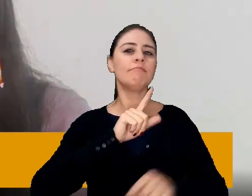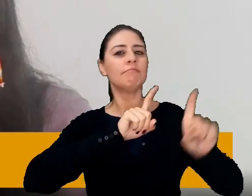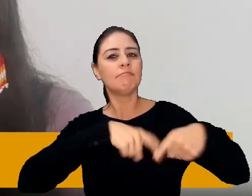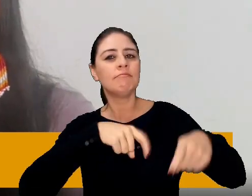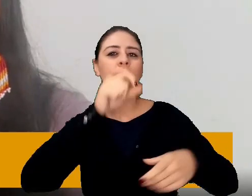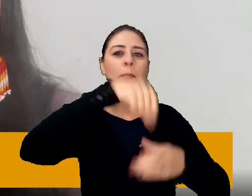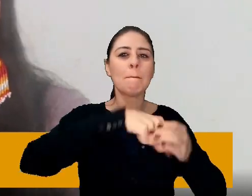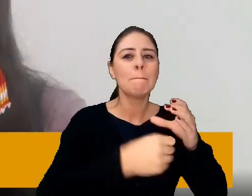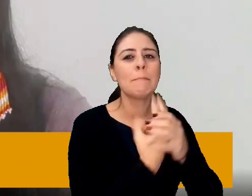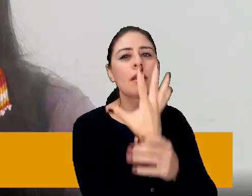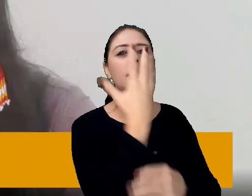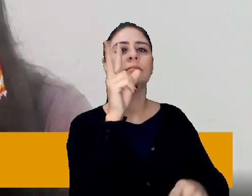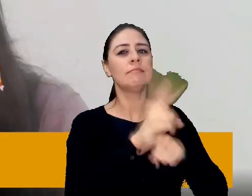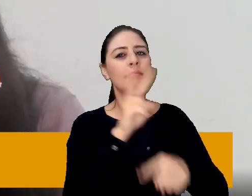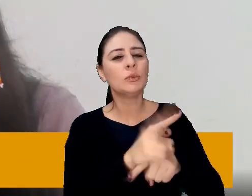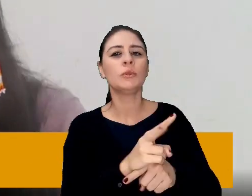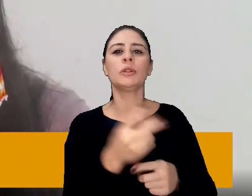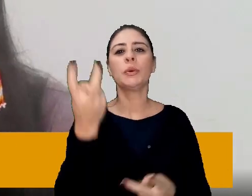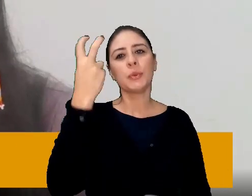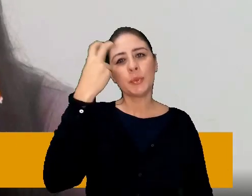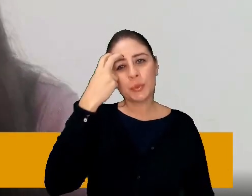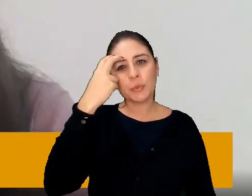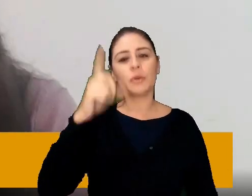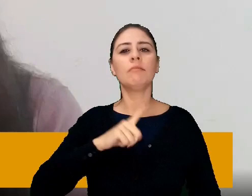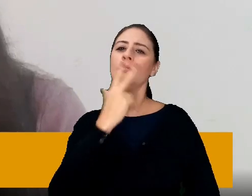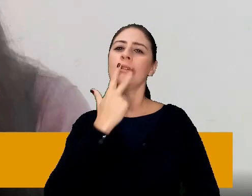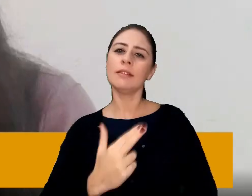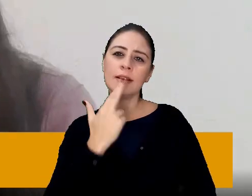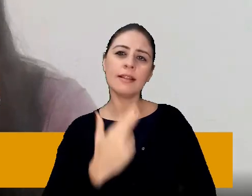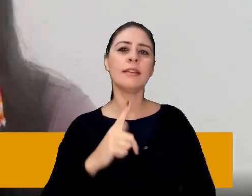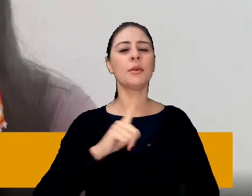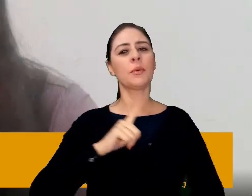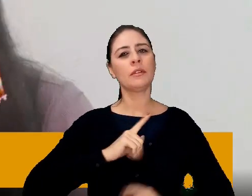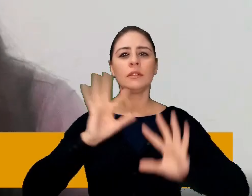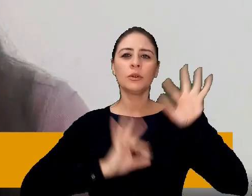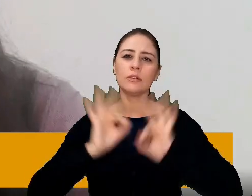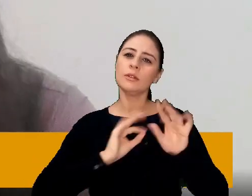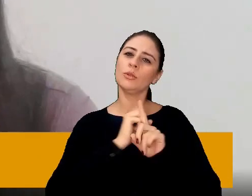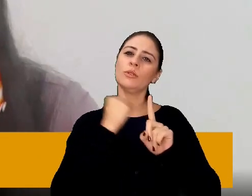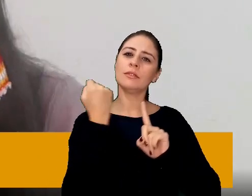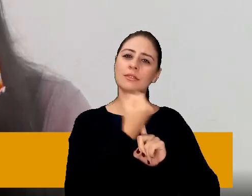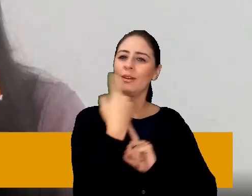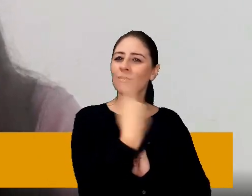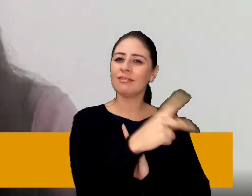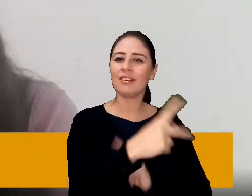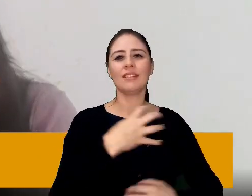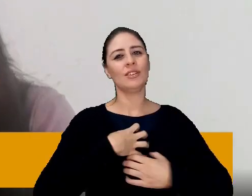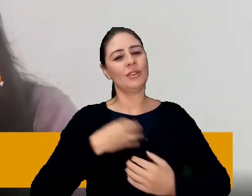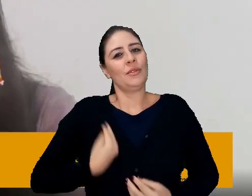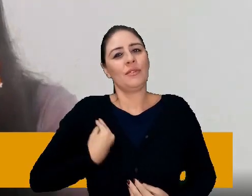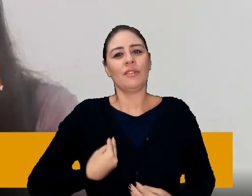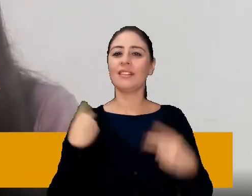eles pratiquem a sua cultura, para que eles falem a sua língua, para que eles vivam com a organização social deles, o modo de vida